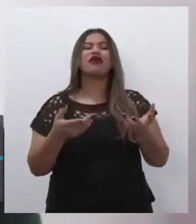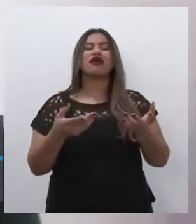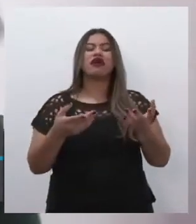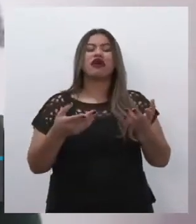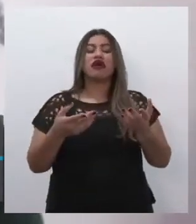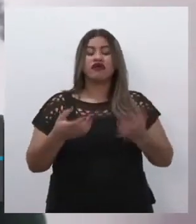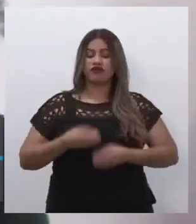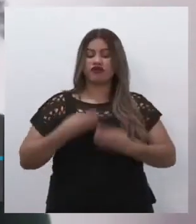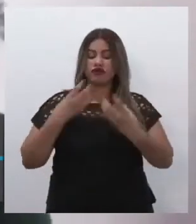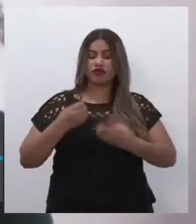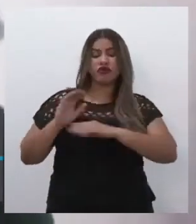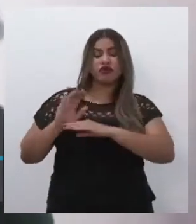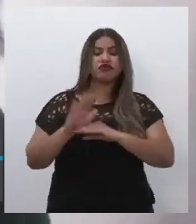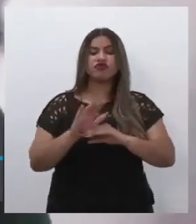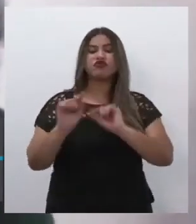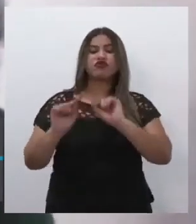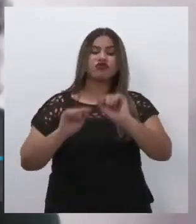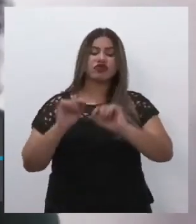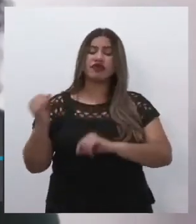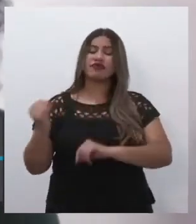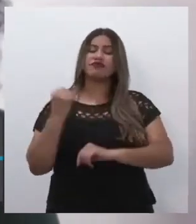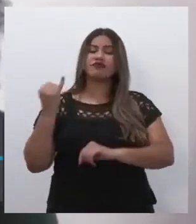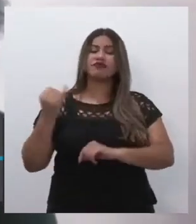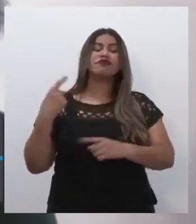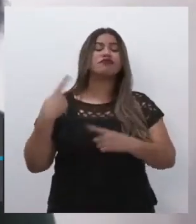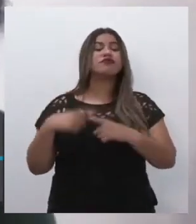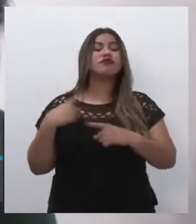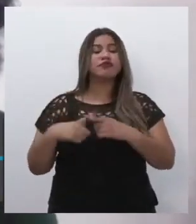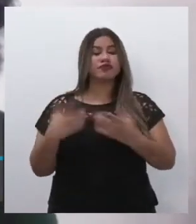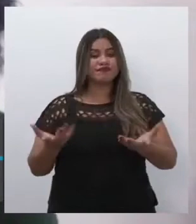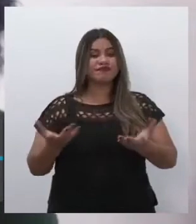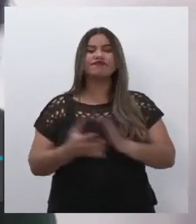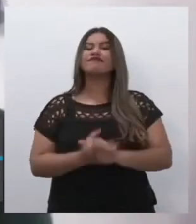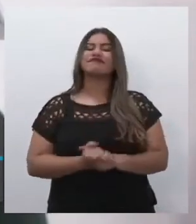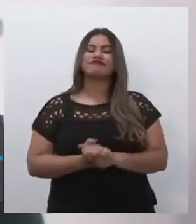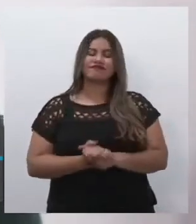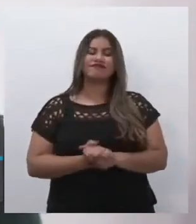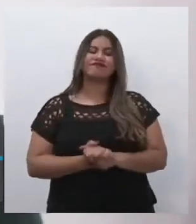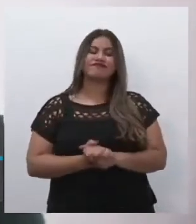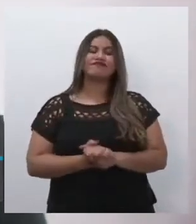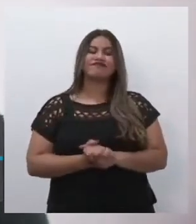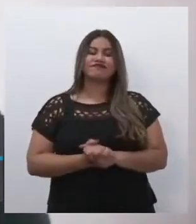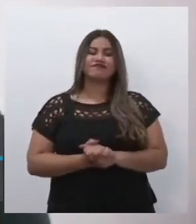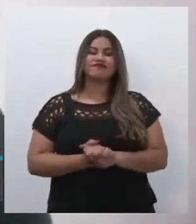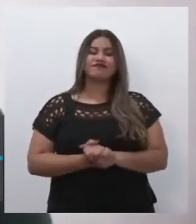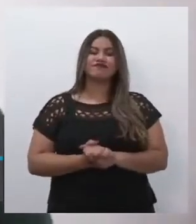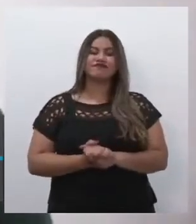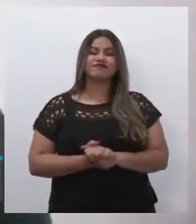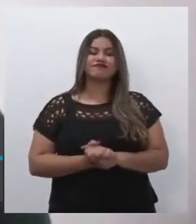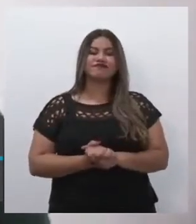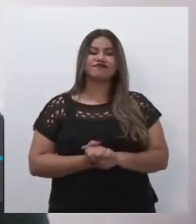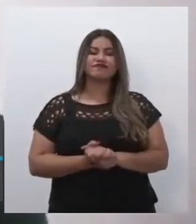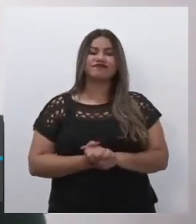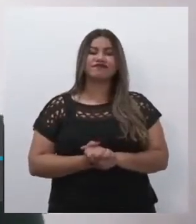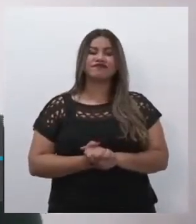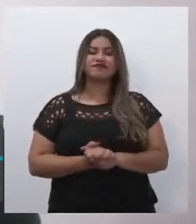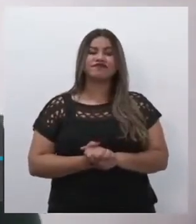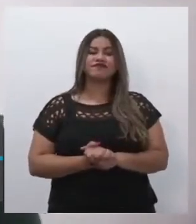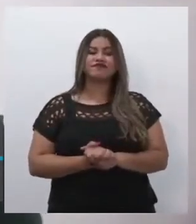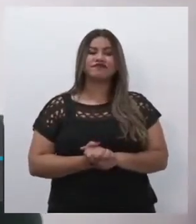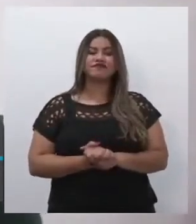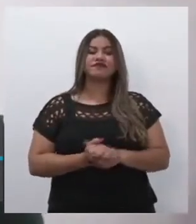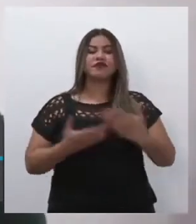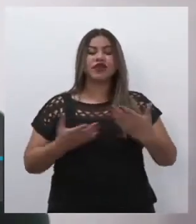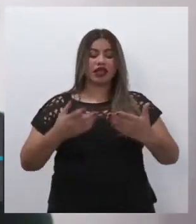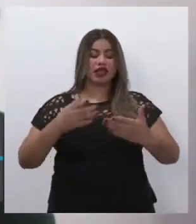essas informações, porque elas são importantes, né? E para quem elas se seriam destinadas e